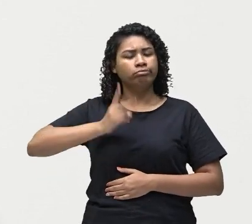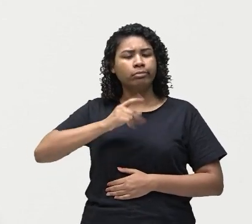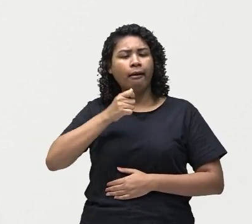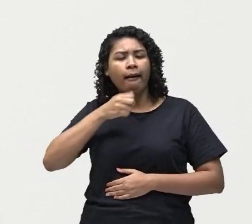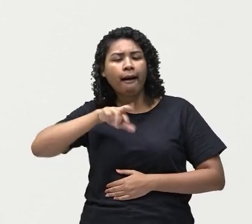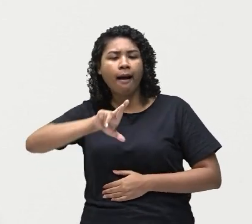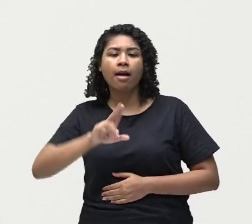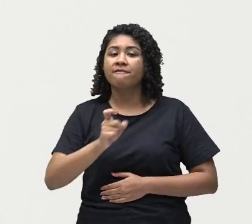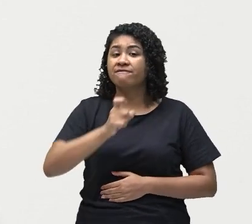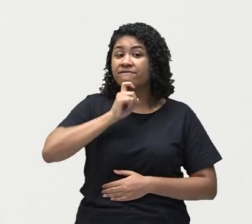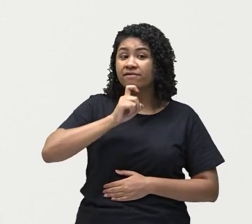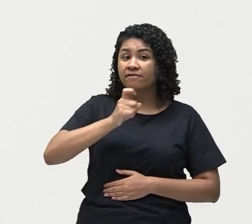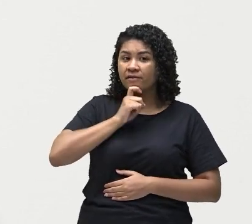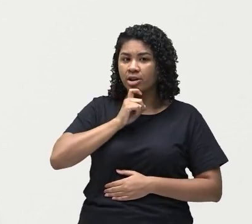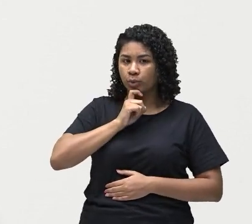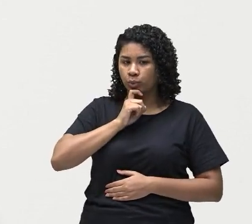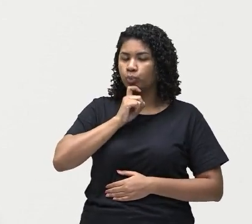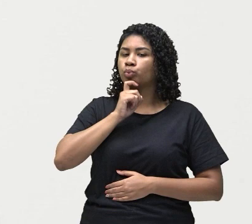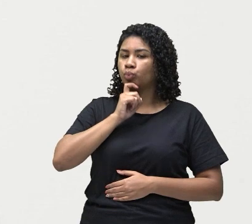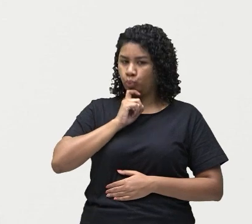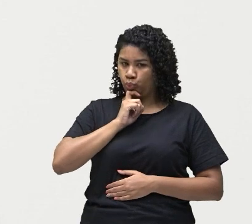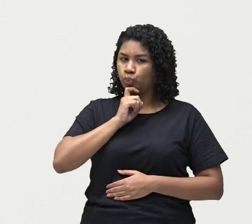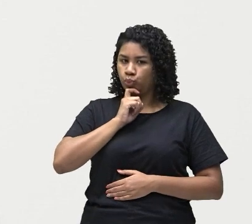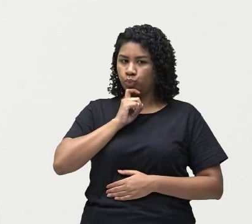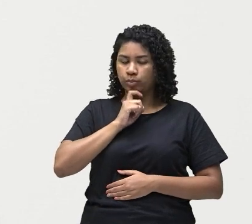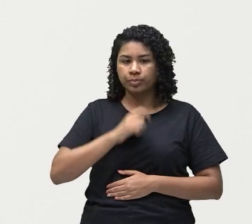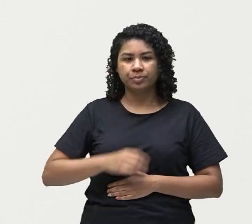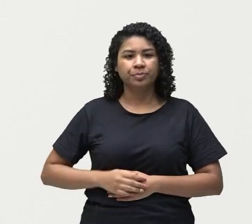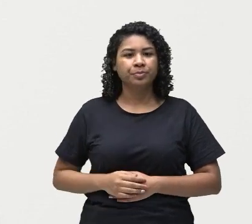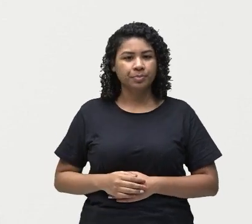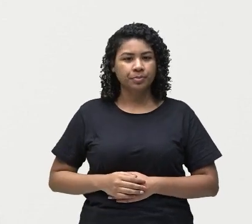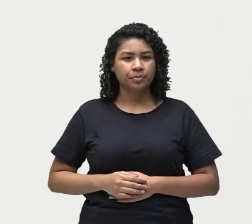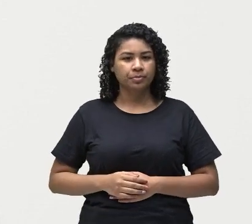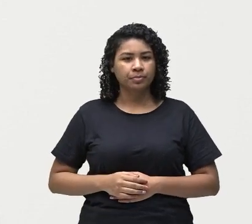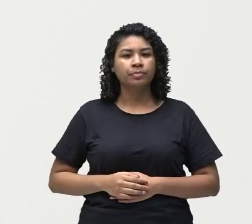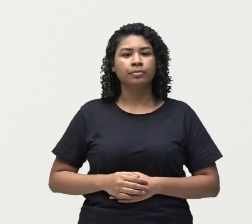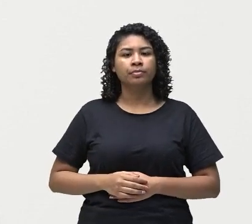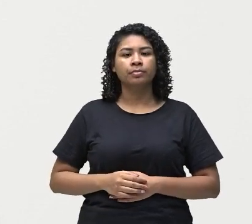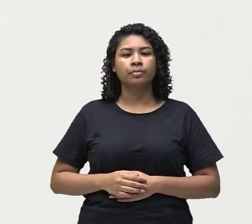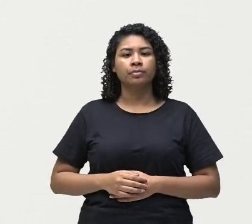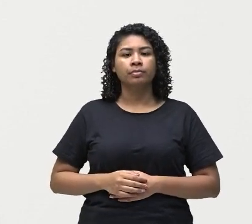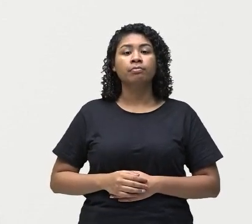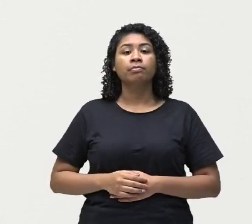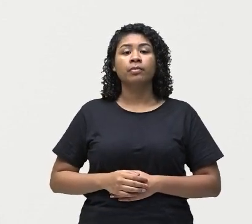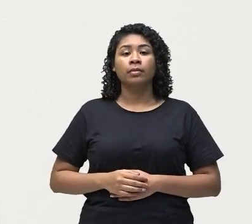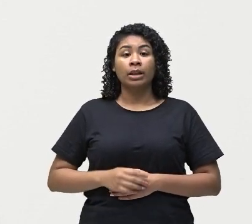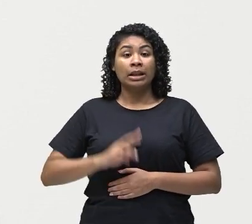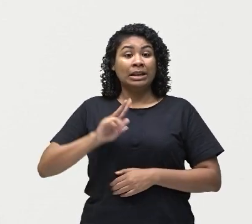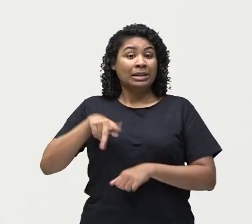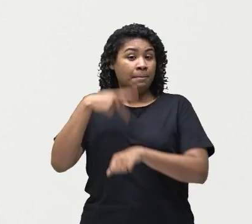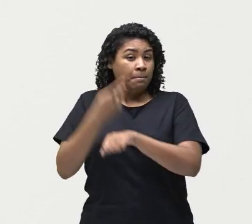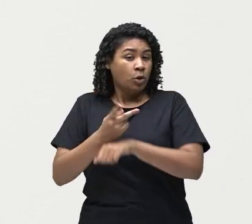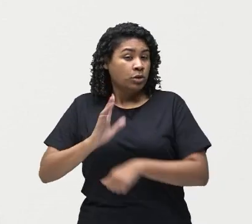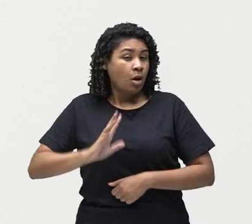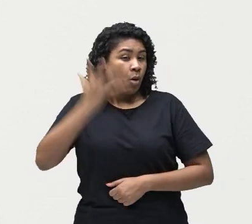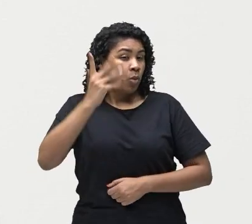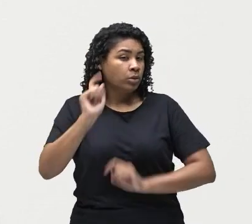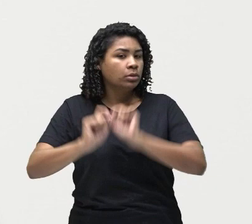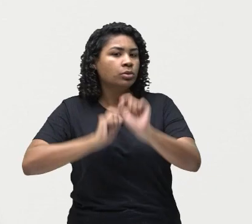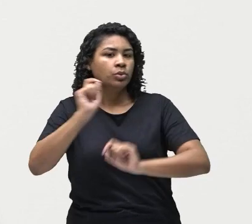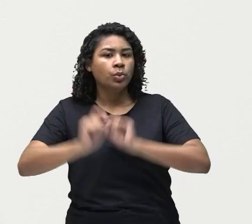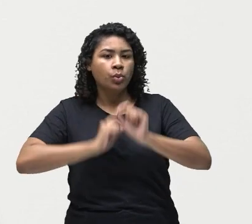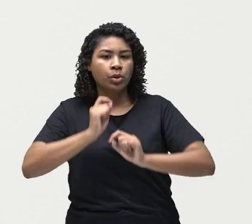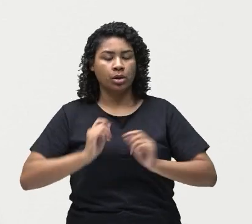então entra o ar frio no primeiro processo no compressor depois ocorre o quê